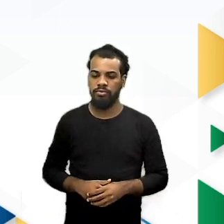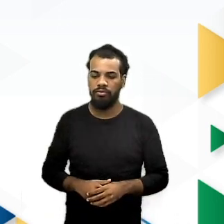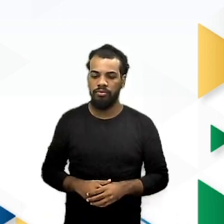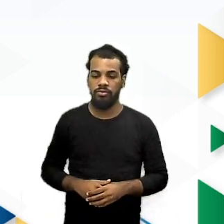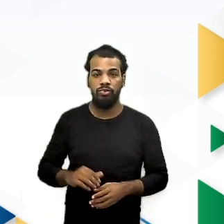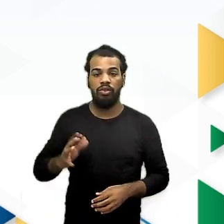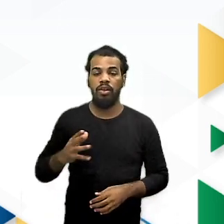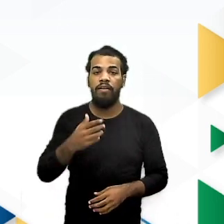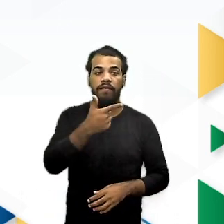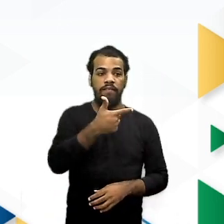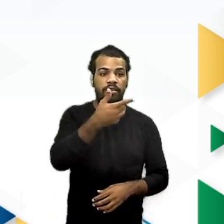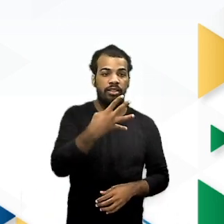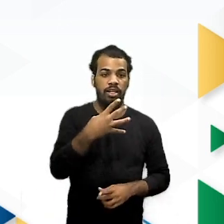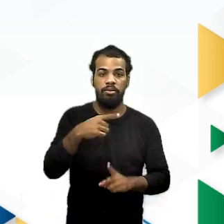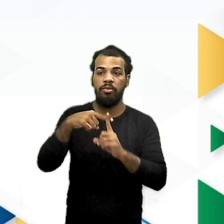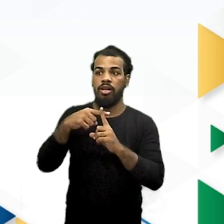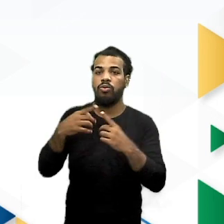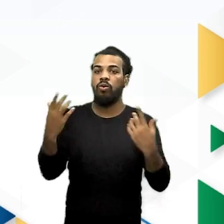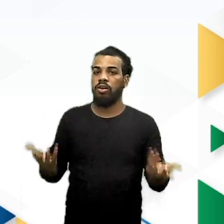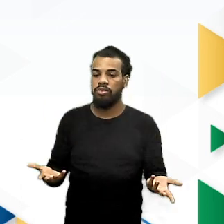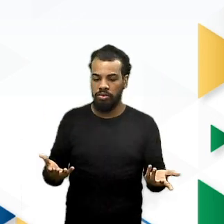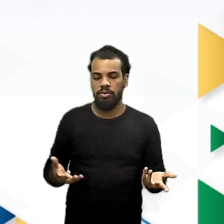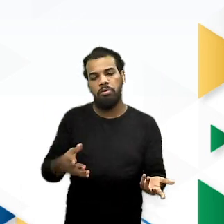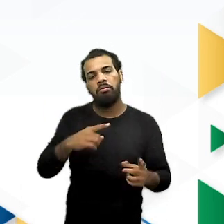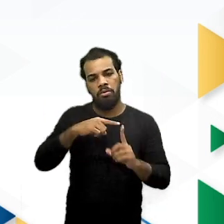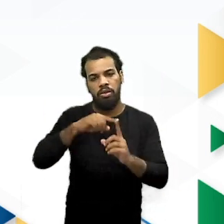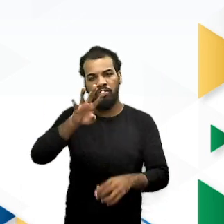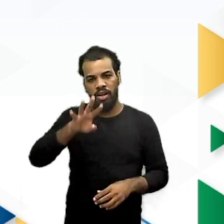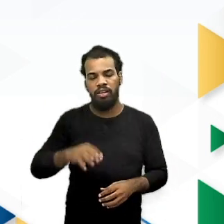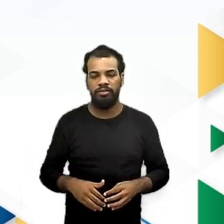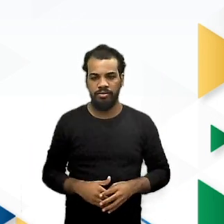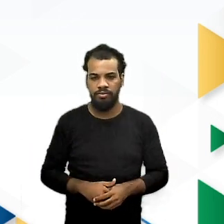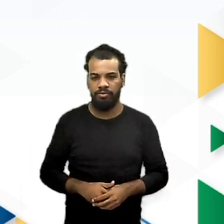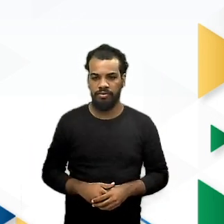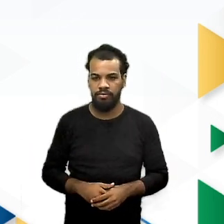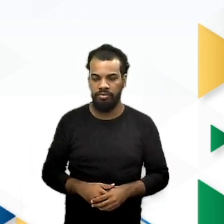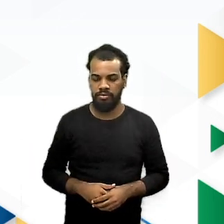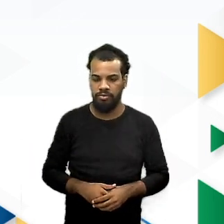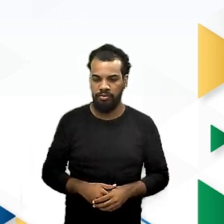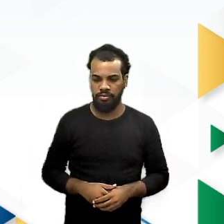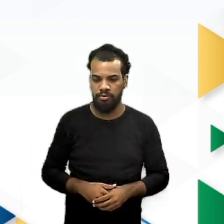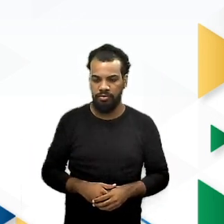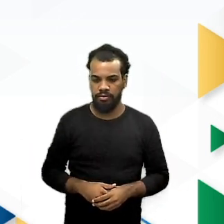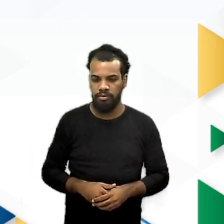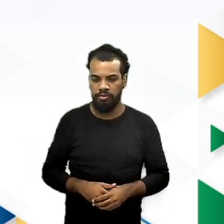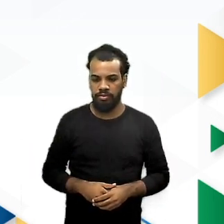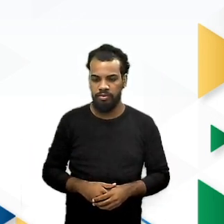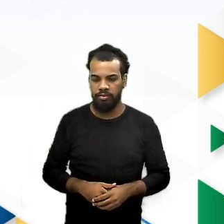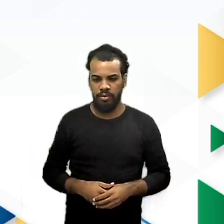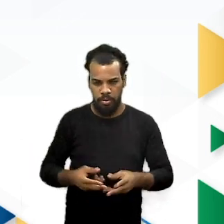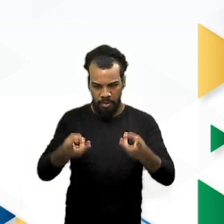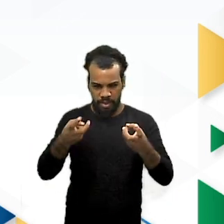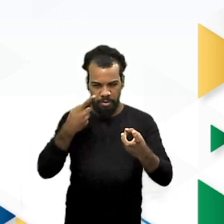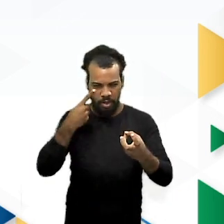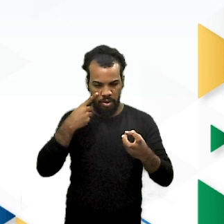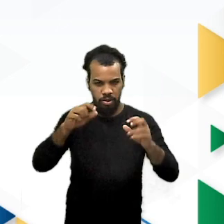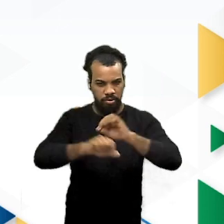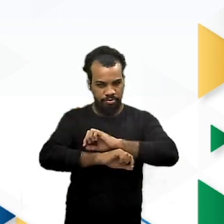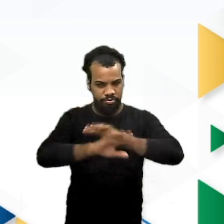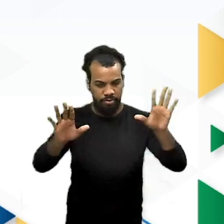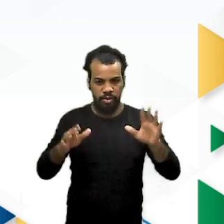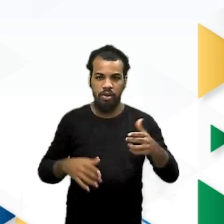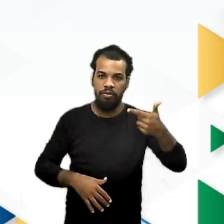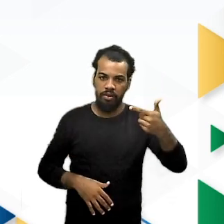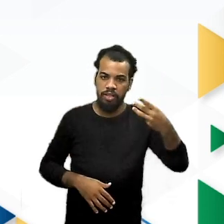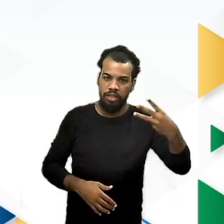23 mais quanto? Mais 4, né? Percebeu claramente aí? Então, 23